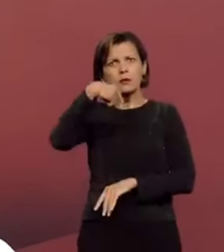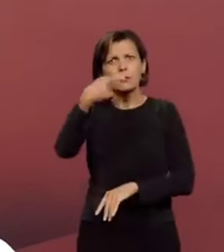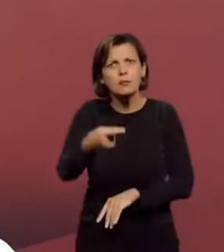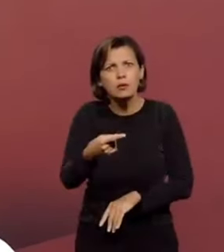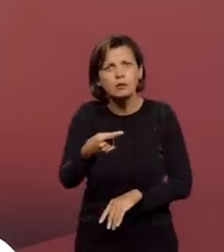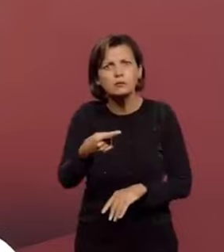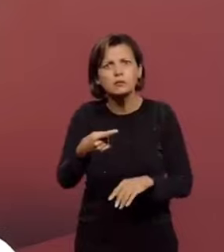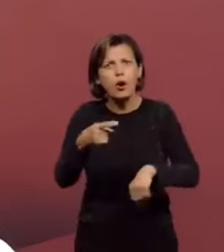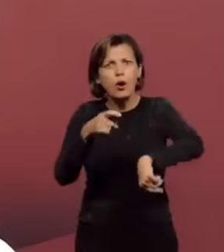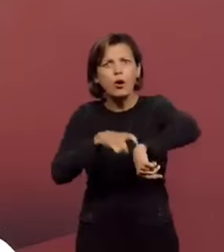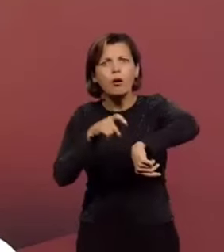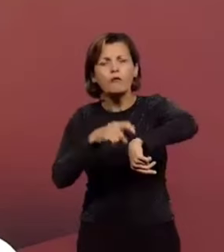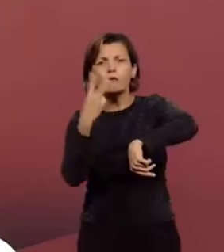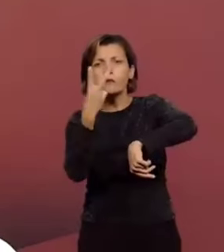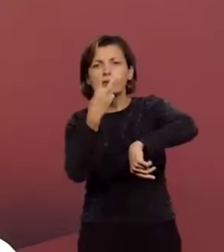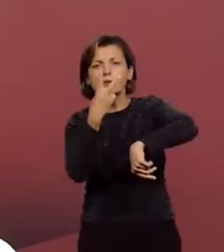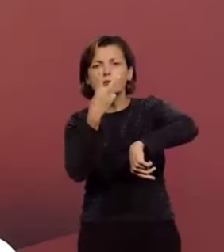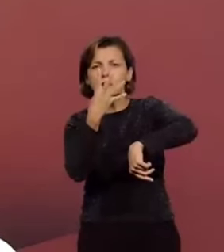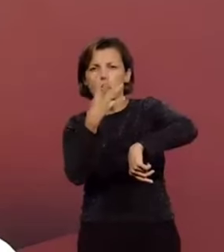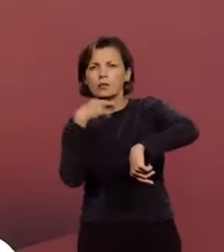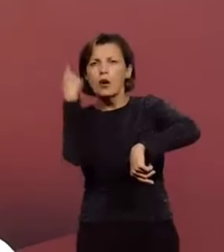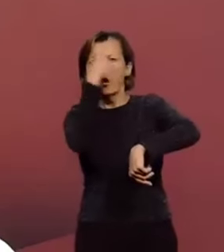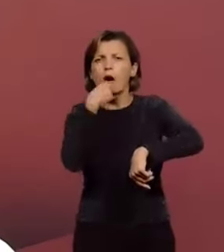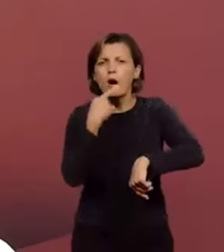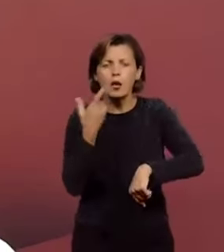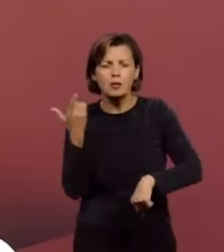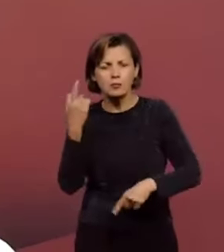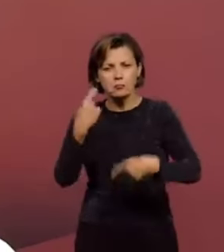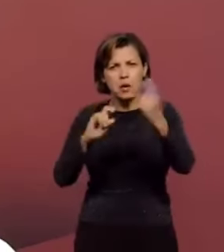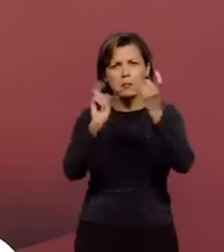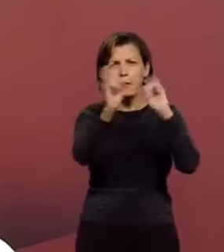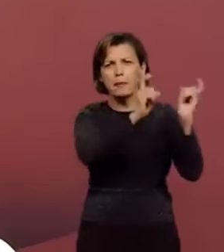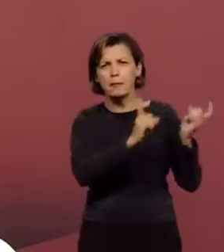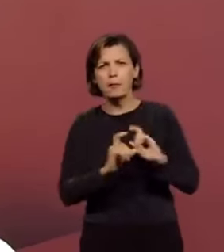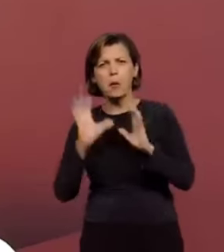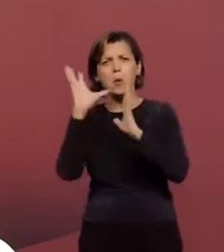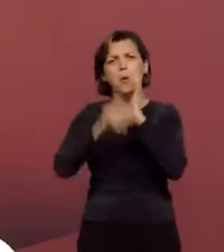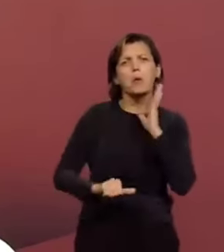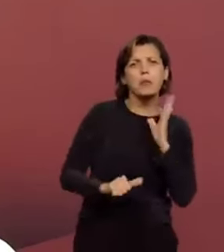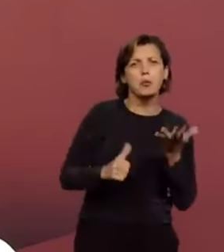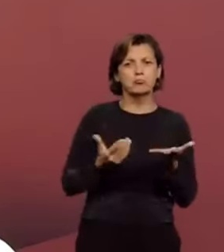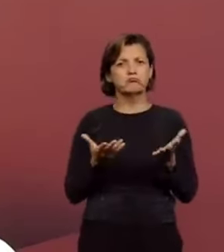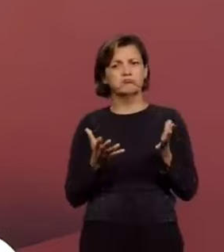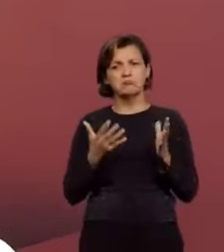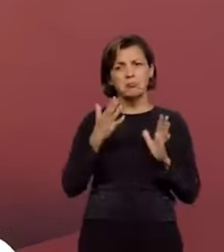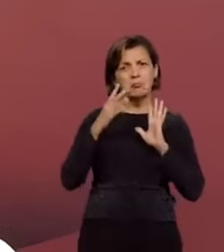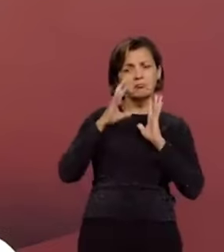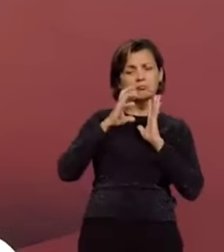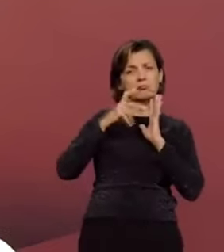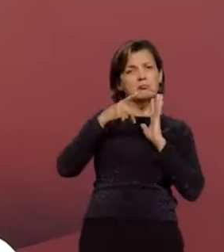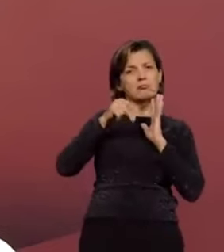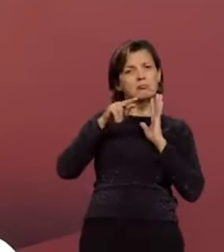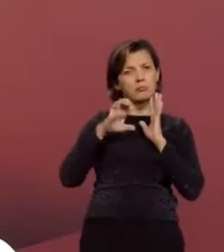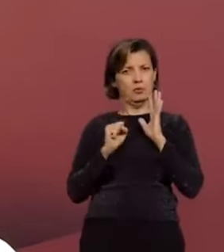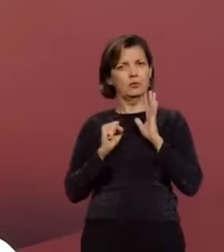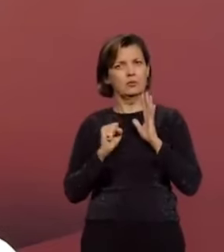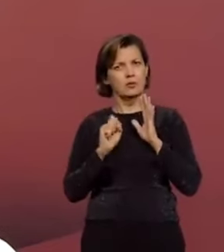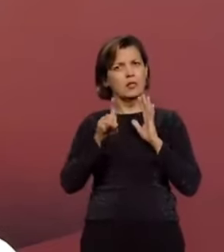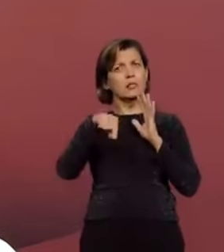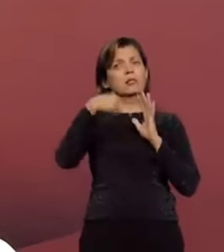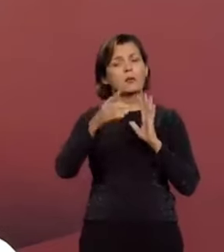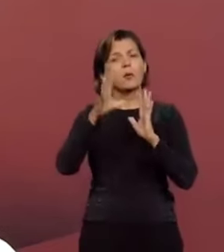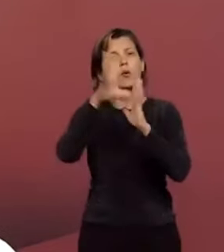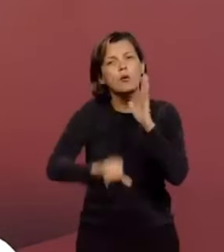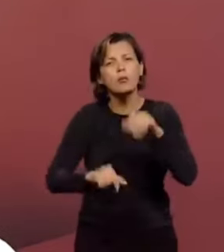PT assumindo a liderança do partido que é e depois também pegaram meus 17 segundos de televisão e